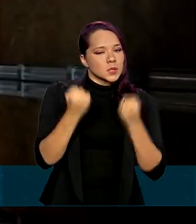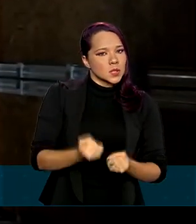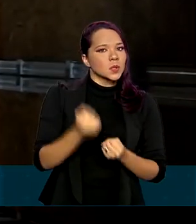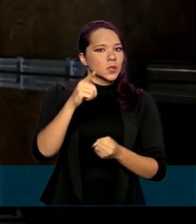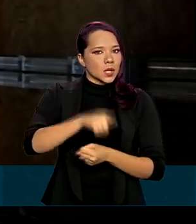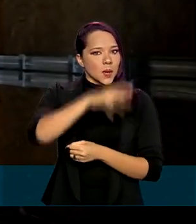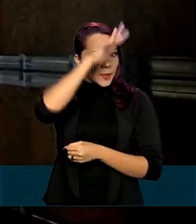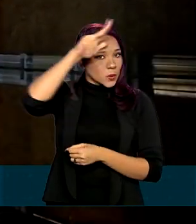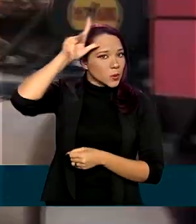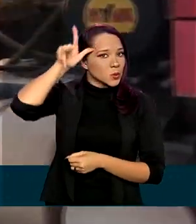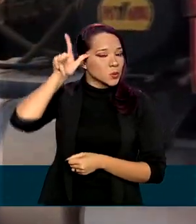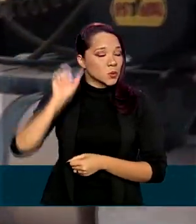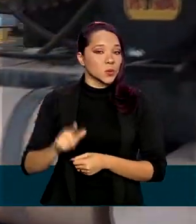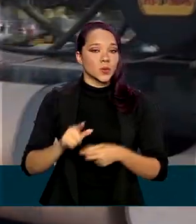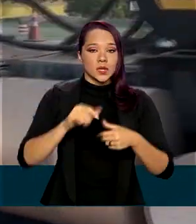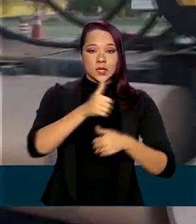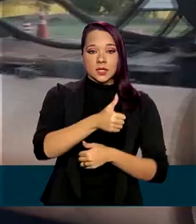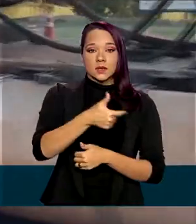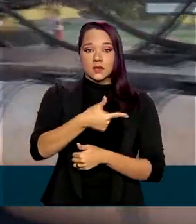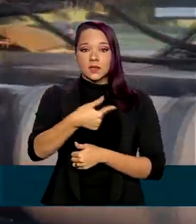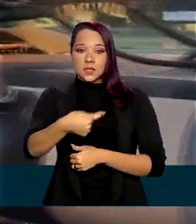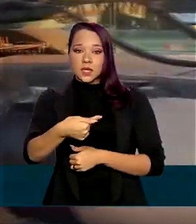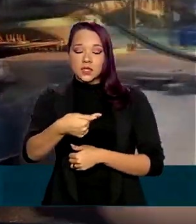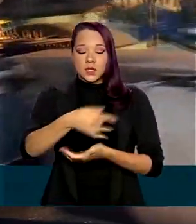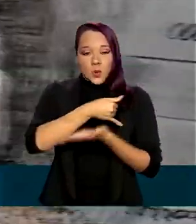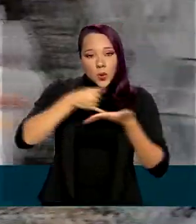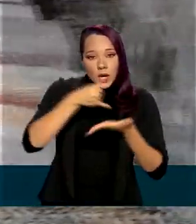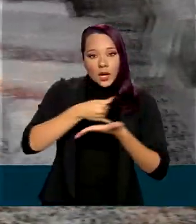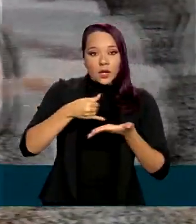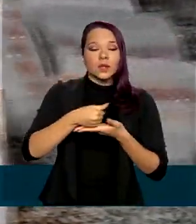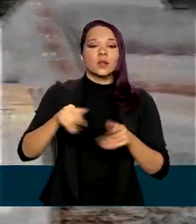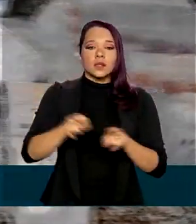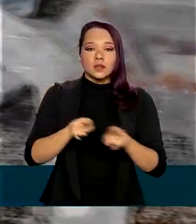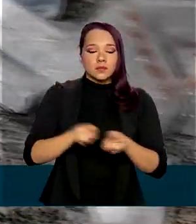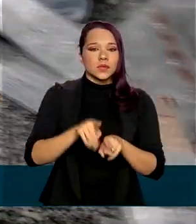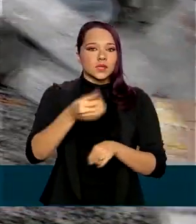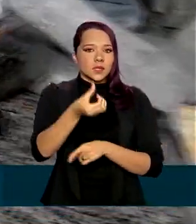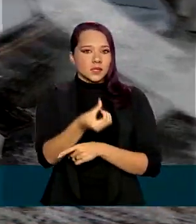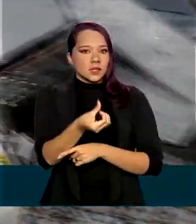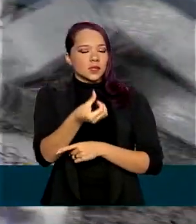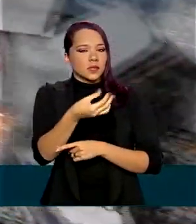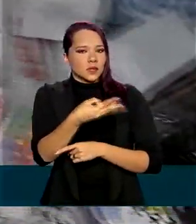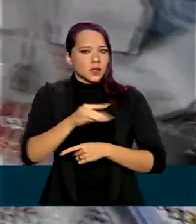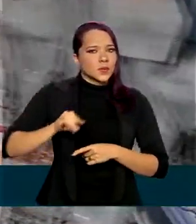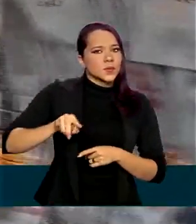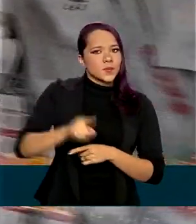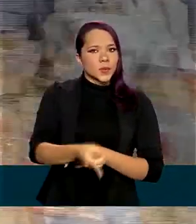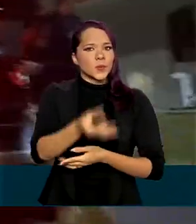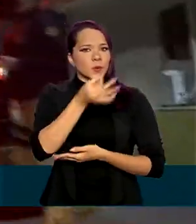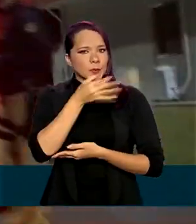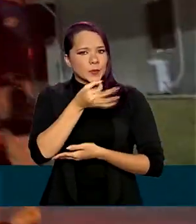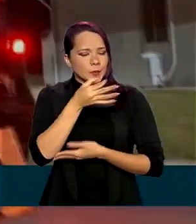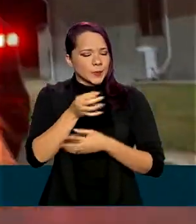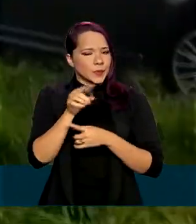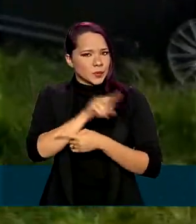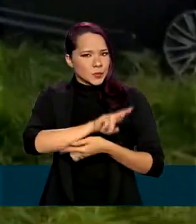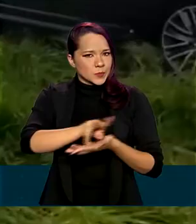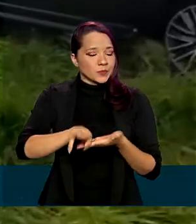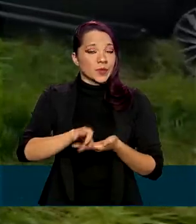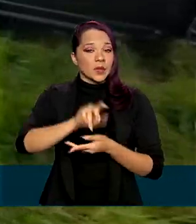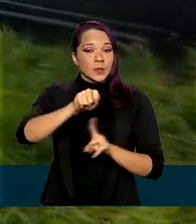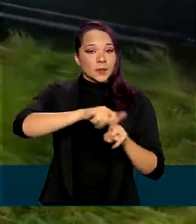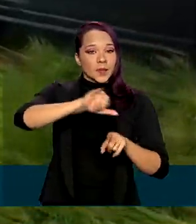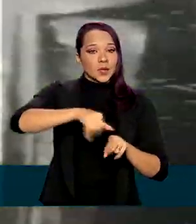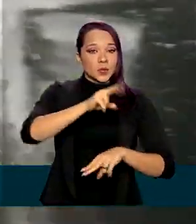Sul, 127 quilos de pasta base de cocaína no Paraná e 66 mil comprimidos de anfetamina na Bahia. Em junho e